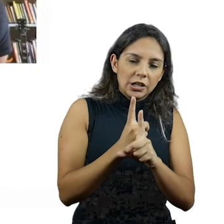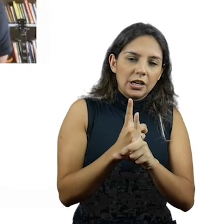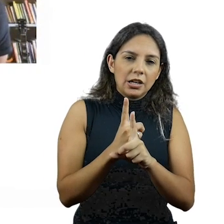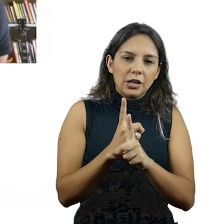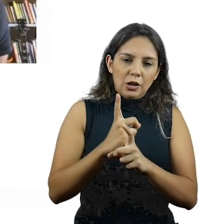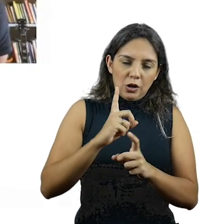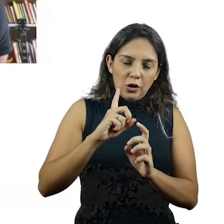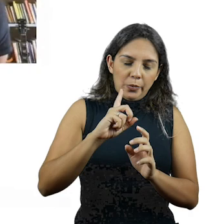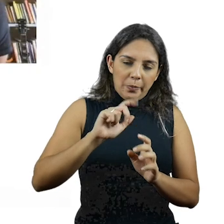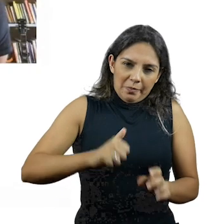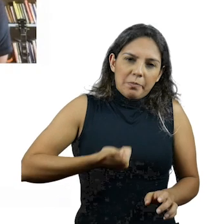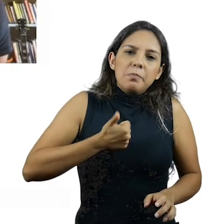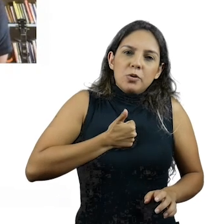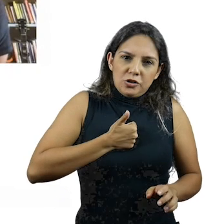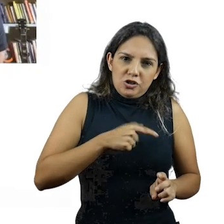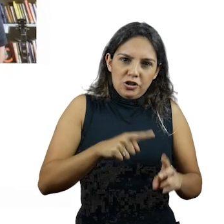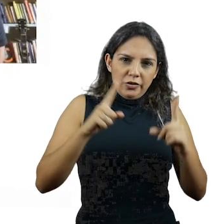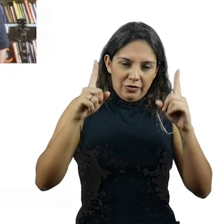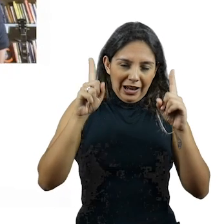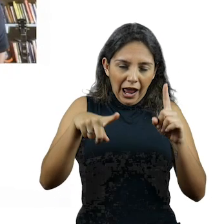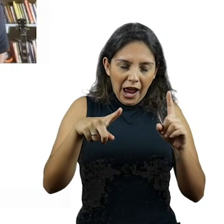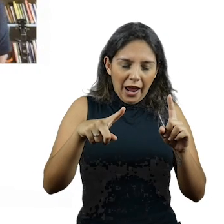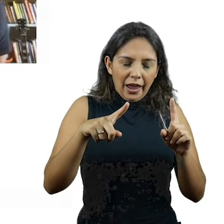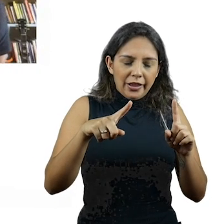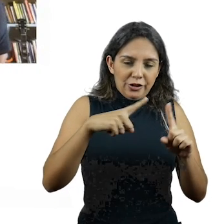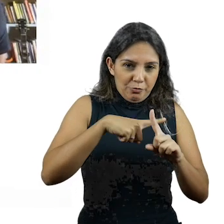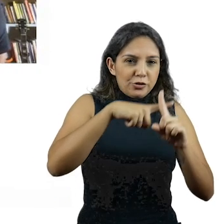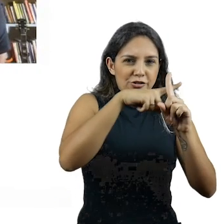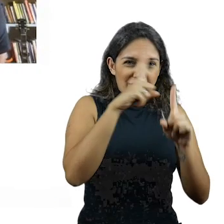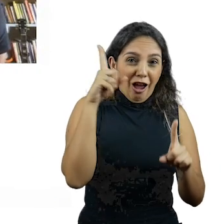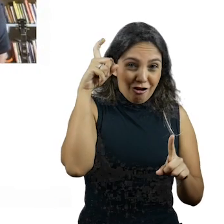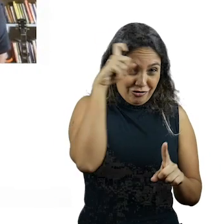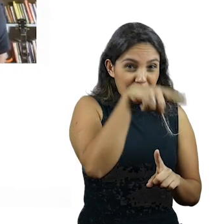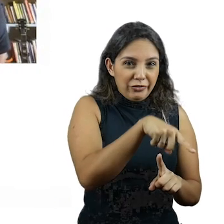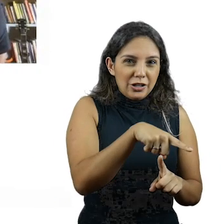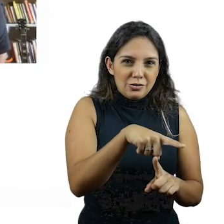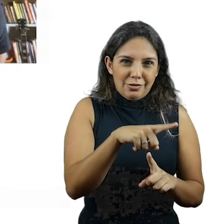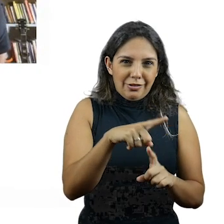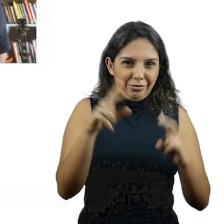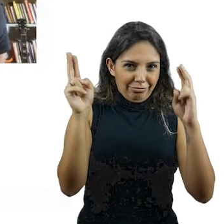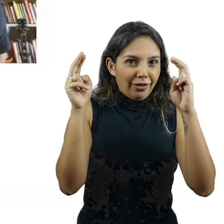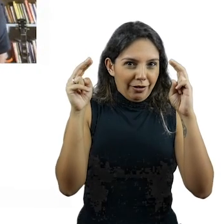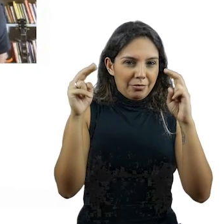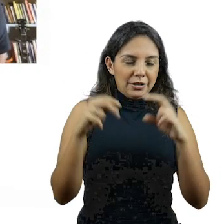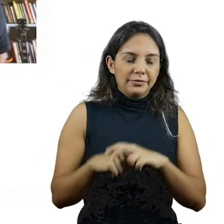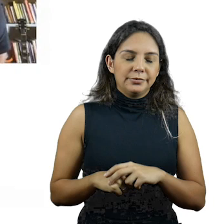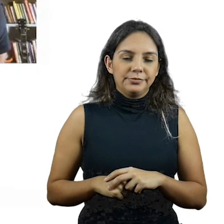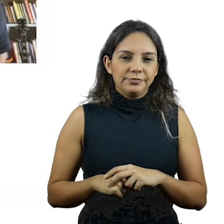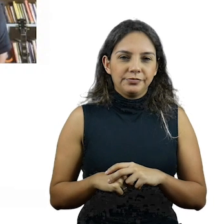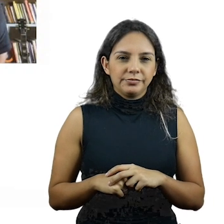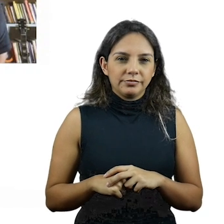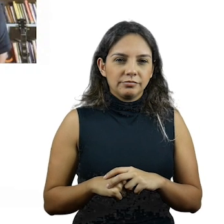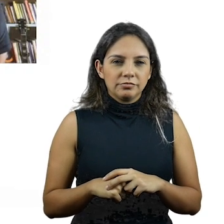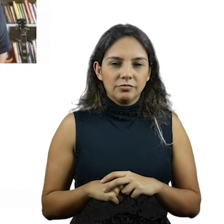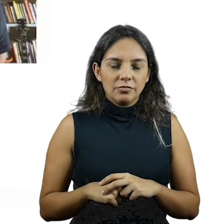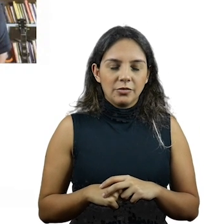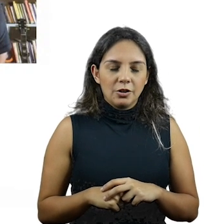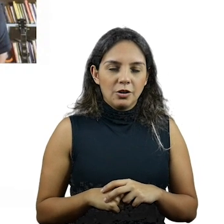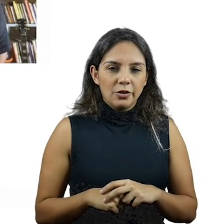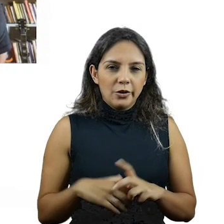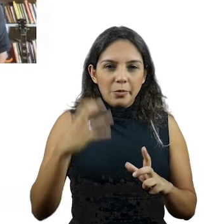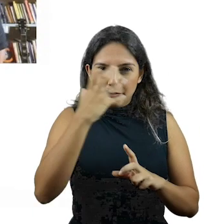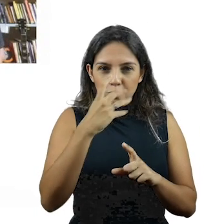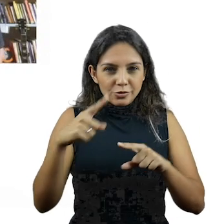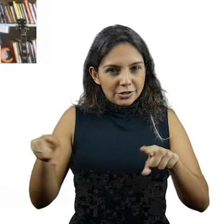bastante positiva. E ele tem 10 músicas inéditas de trilha sonora, e eu achei que essas músicas tiveram